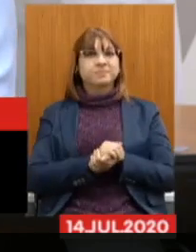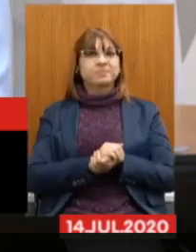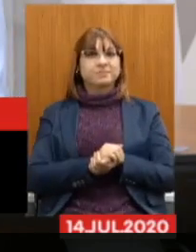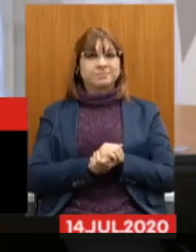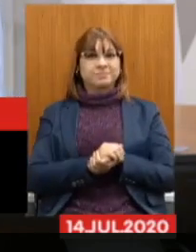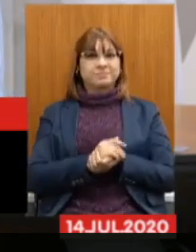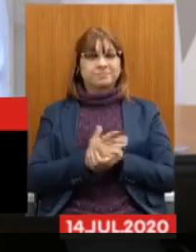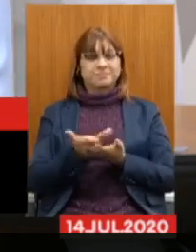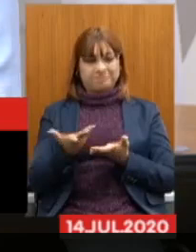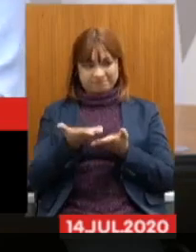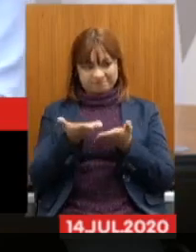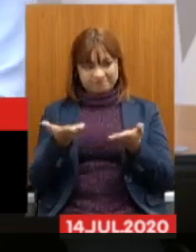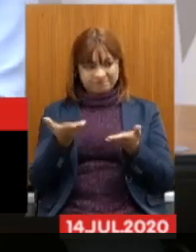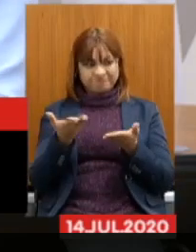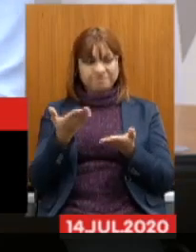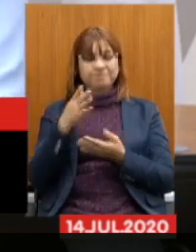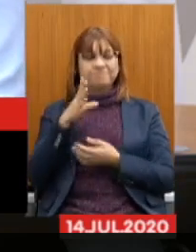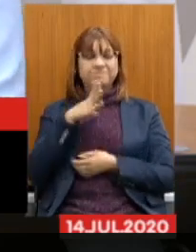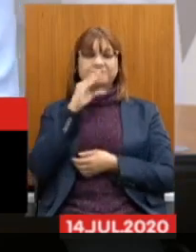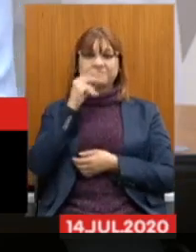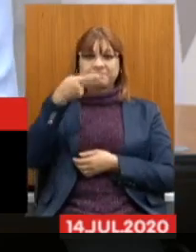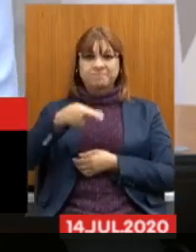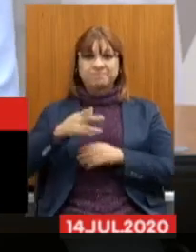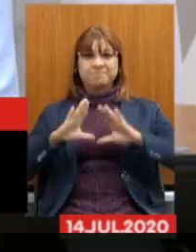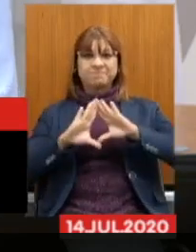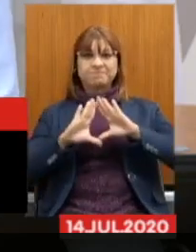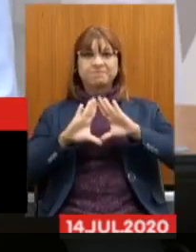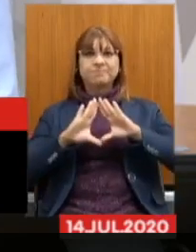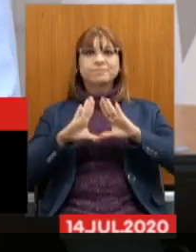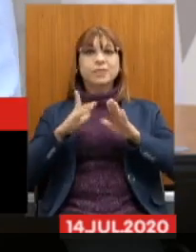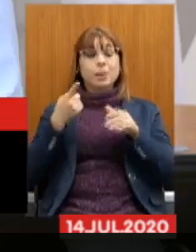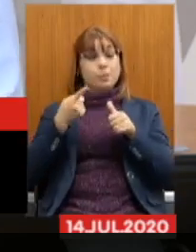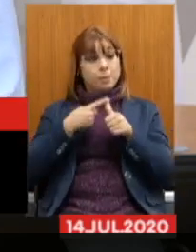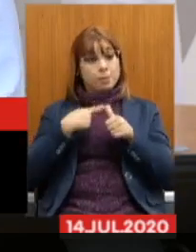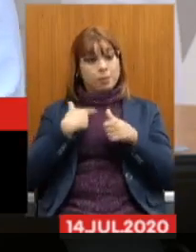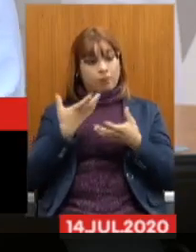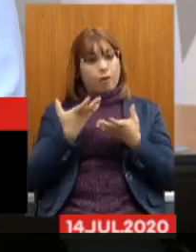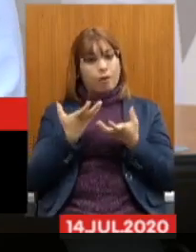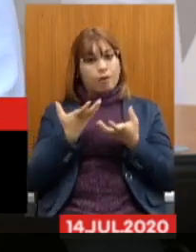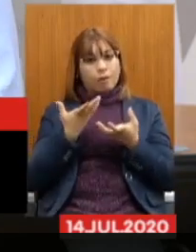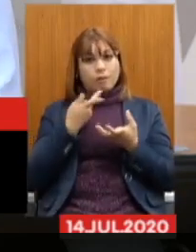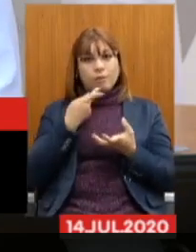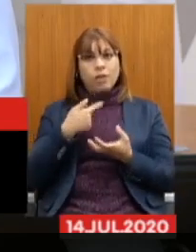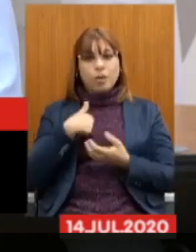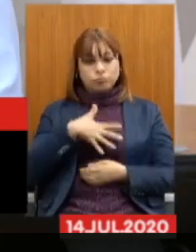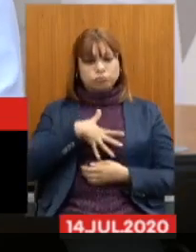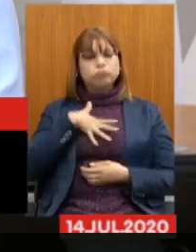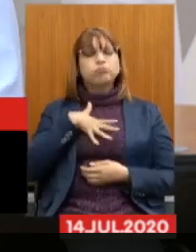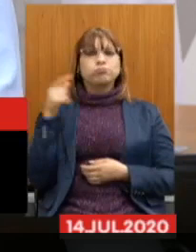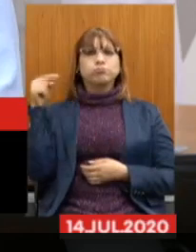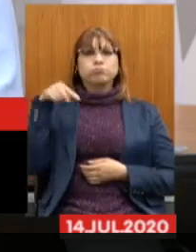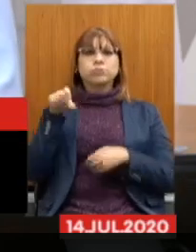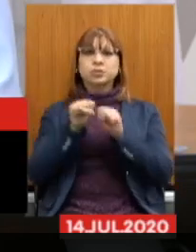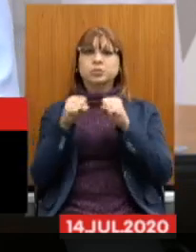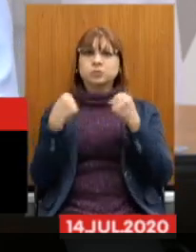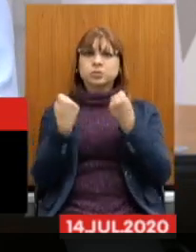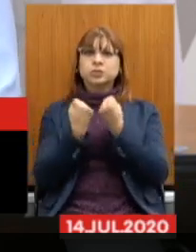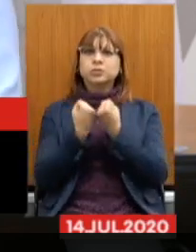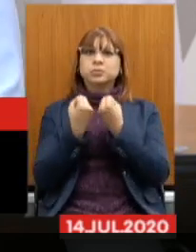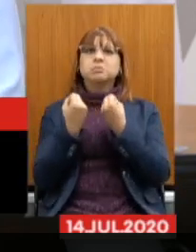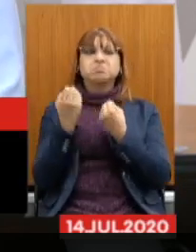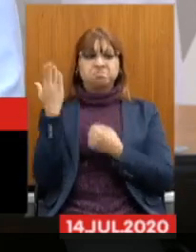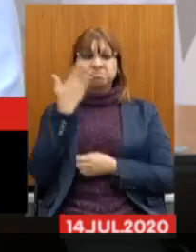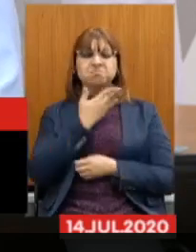casa, primeiramente quero registrar a minha satisfação de estar aqui. Esse seminário evidencia o